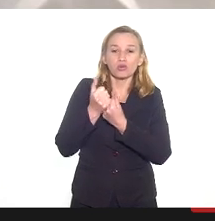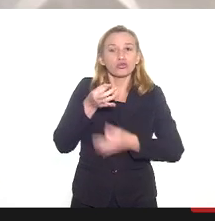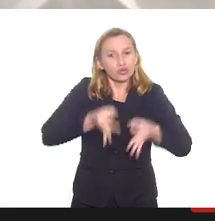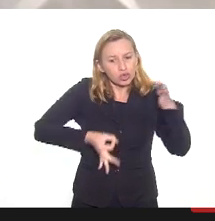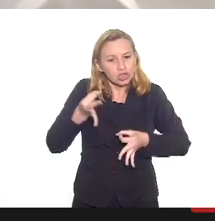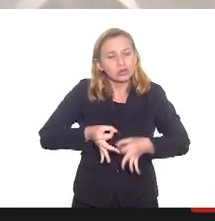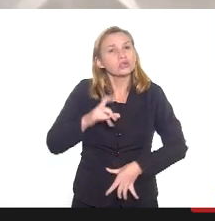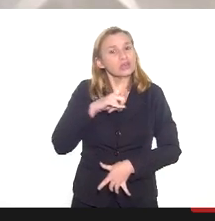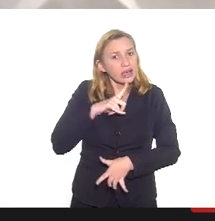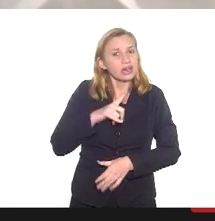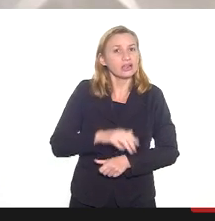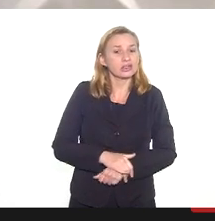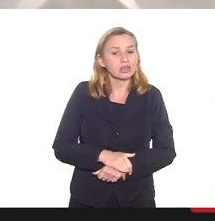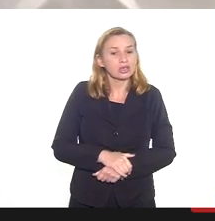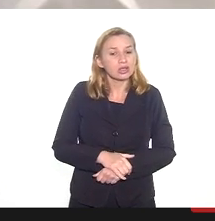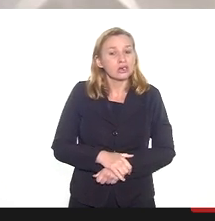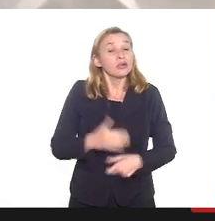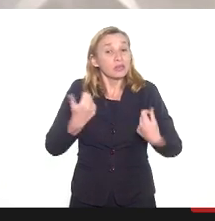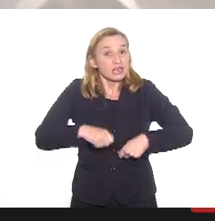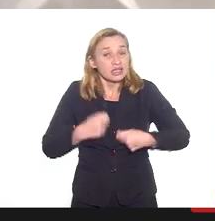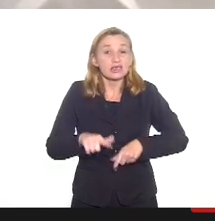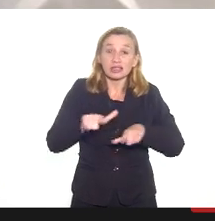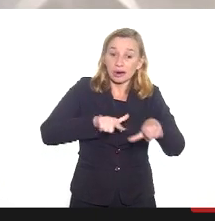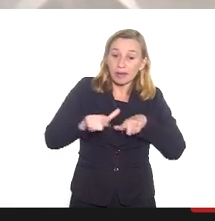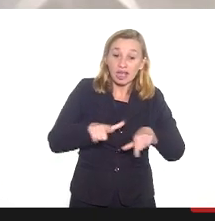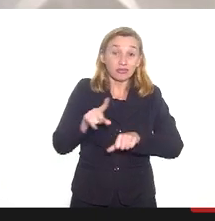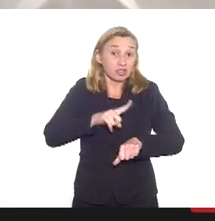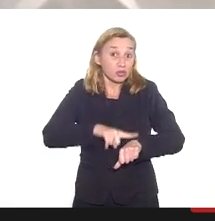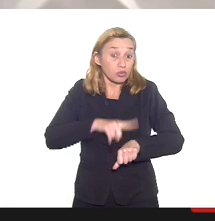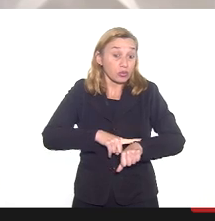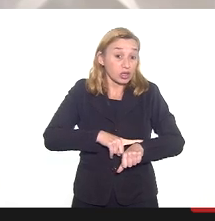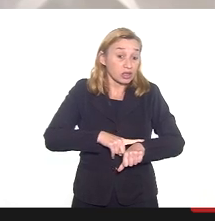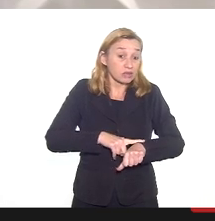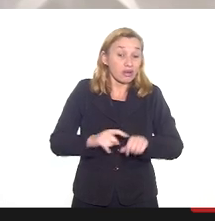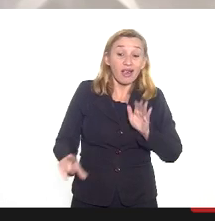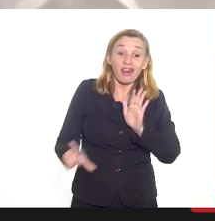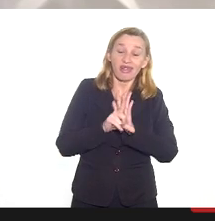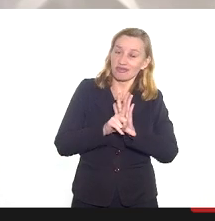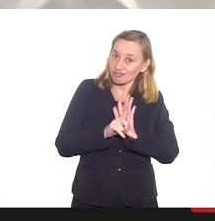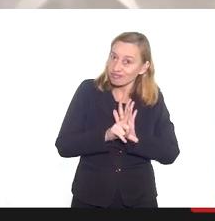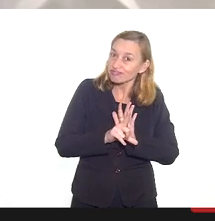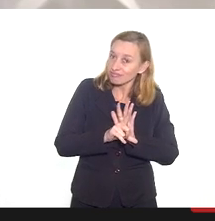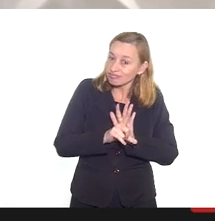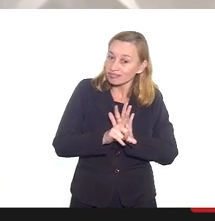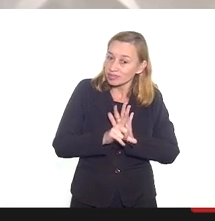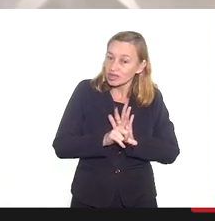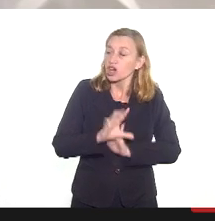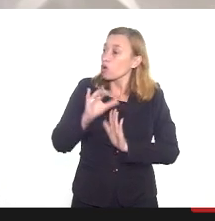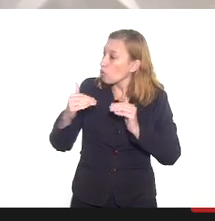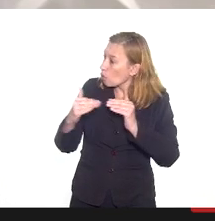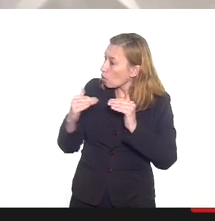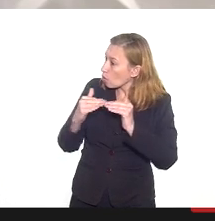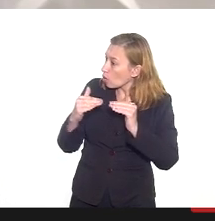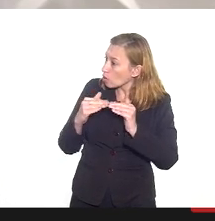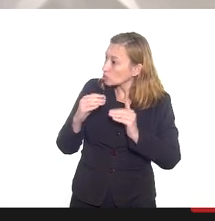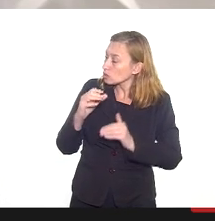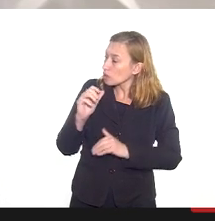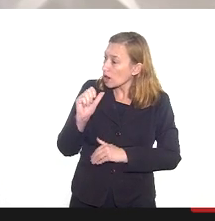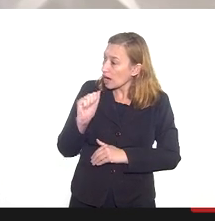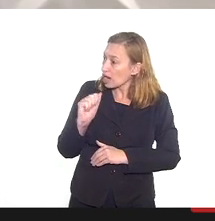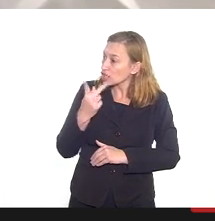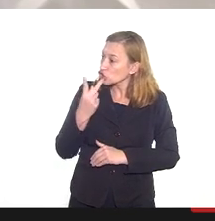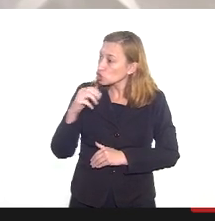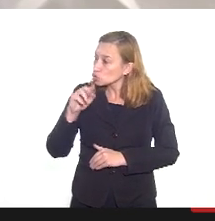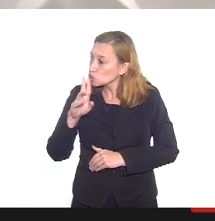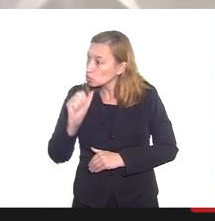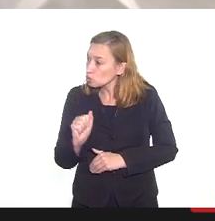existe. O que a gente tem que trabalhar nesse momento? A legislação. Eu concordo com a Xuma quando ela diz que, de um lado,